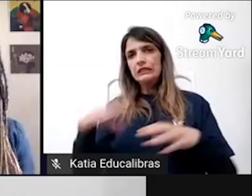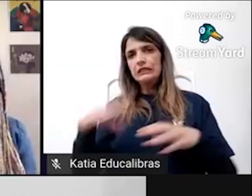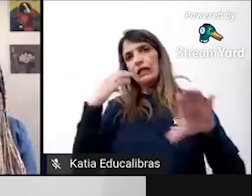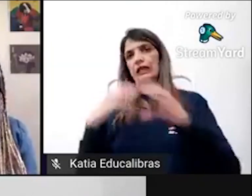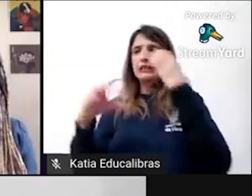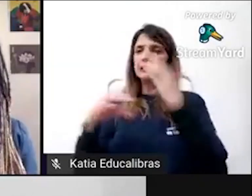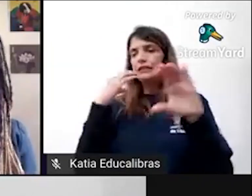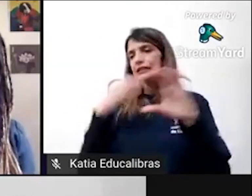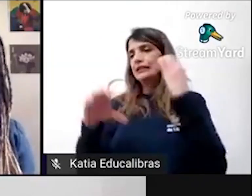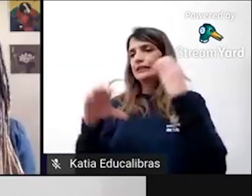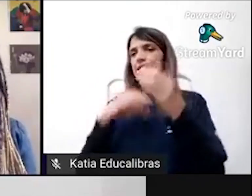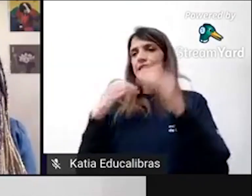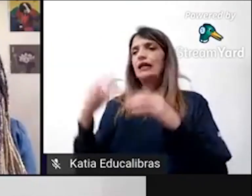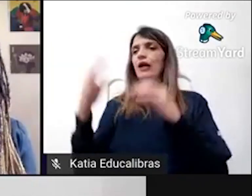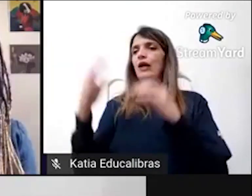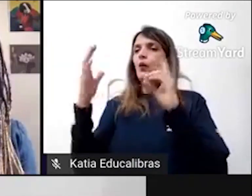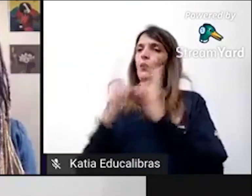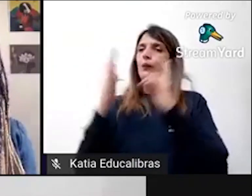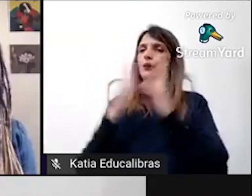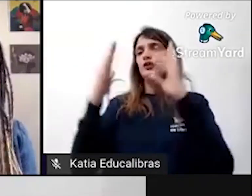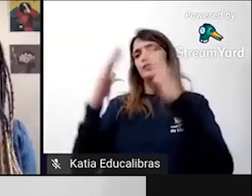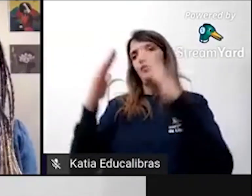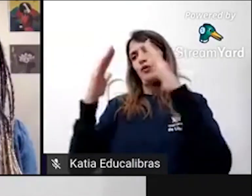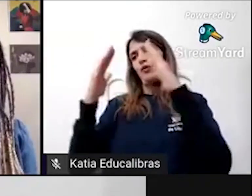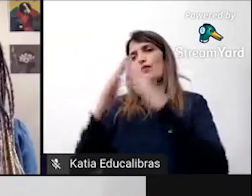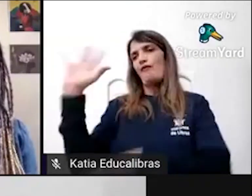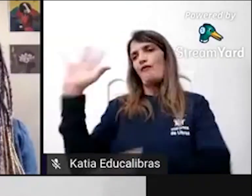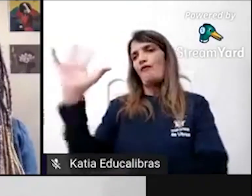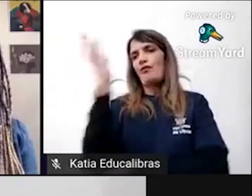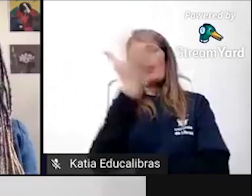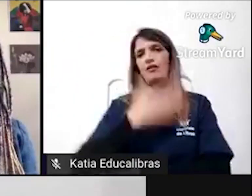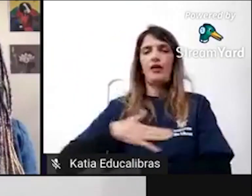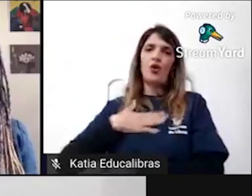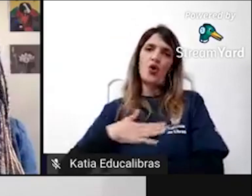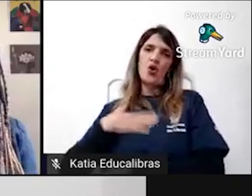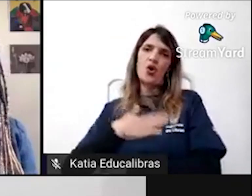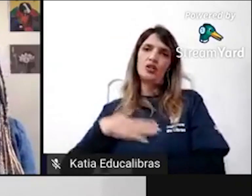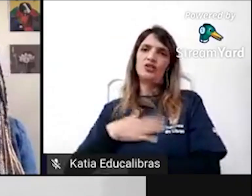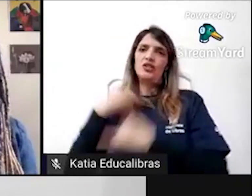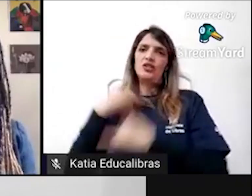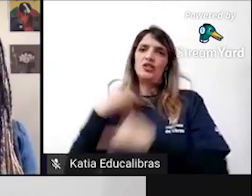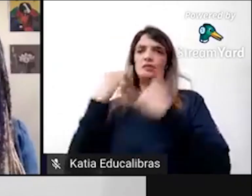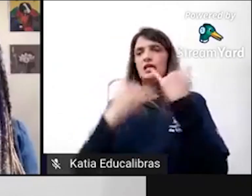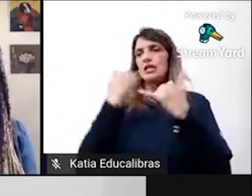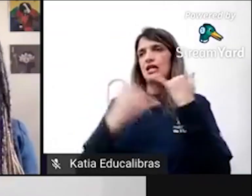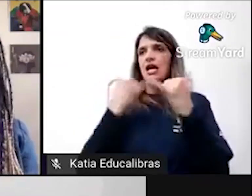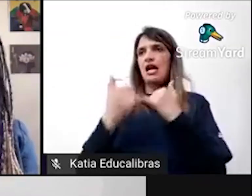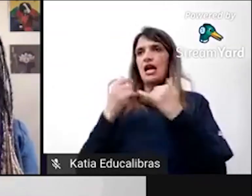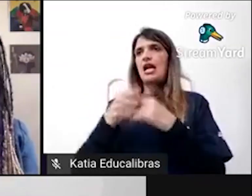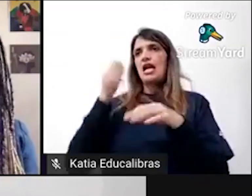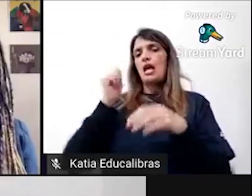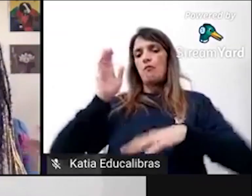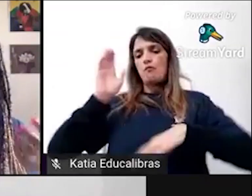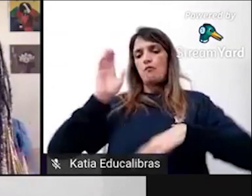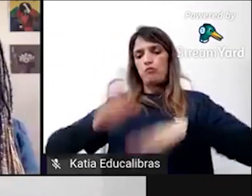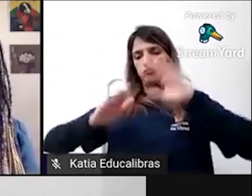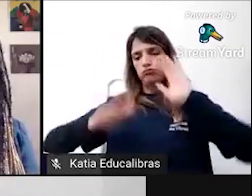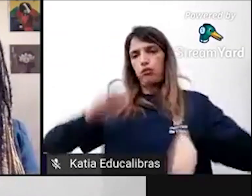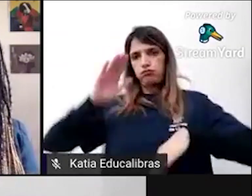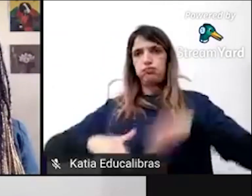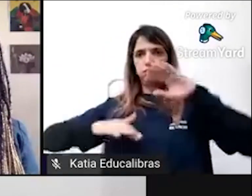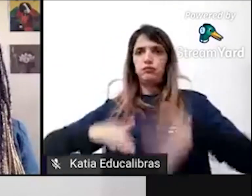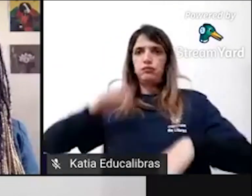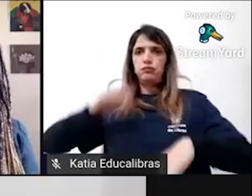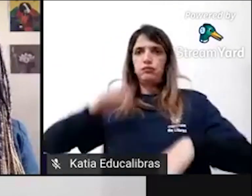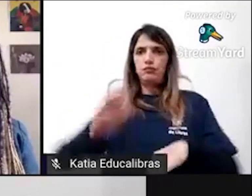na floresta, gosta de brincar, gosta de não sei o que lá, e bater no seu tambor. Bum! Tantas